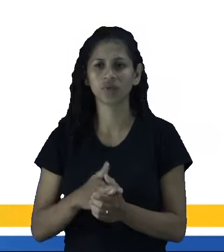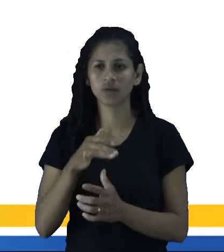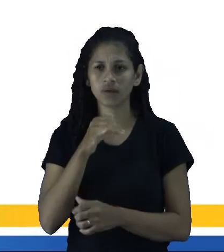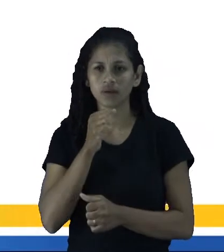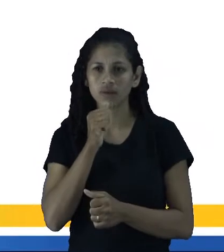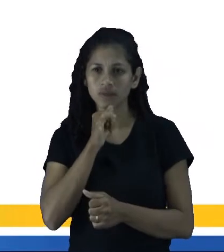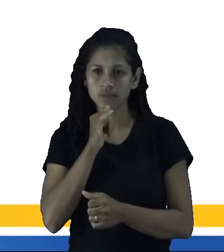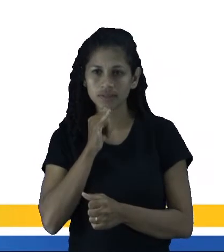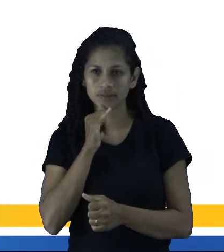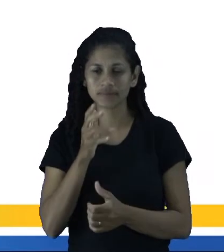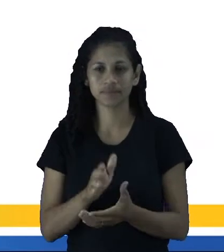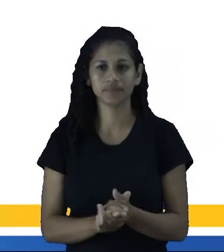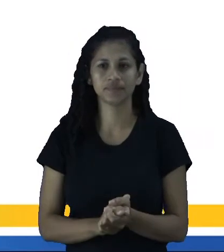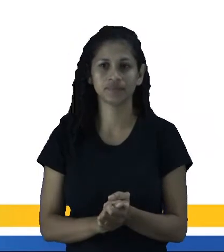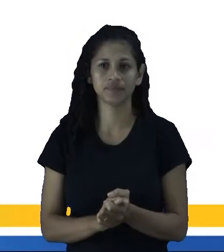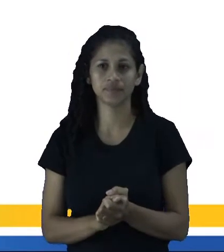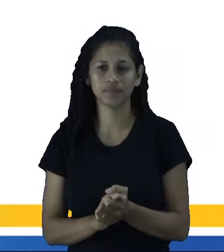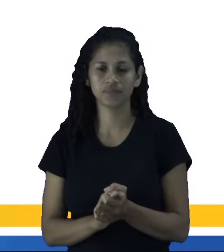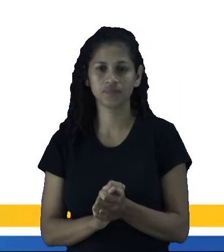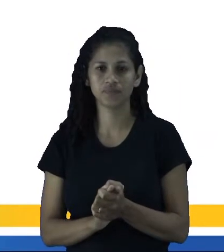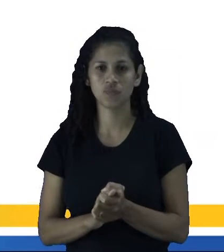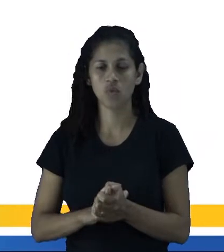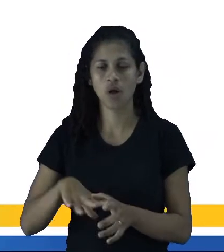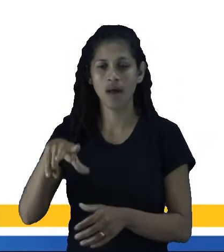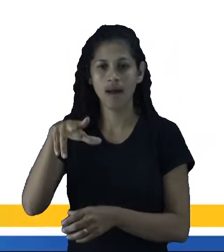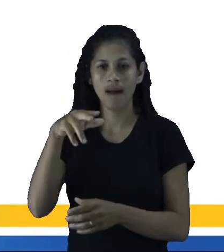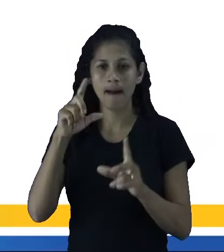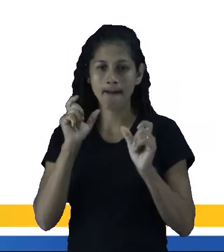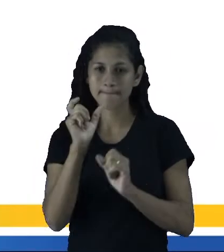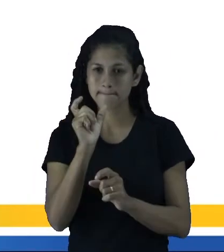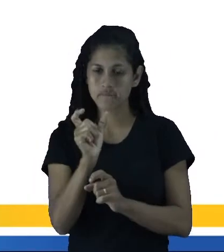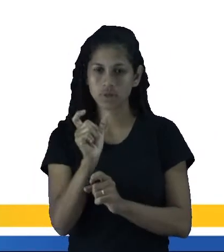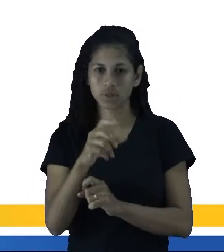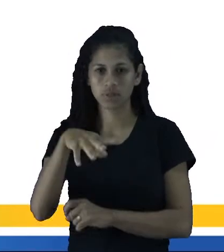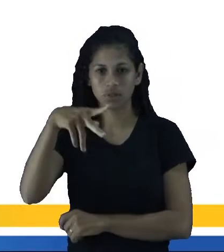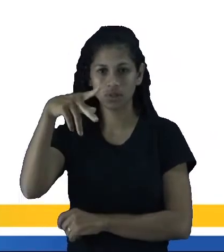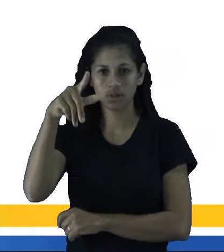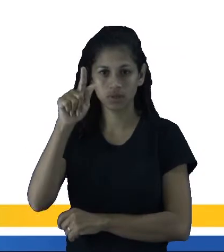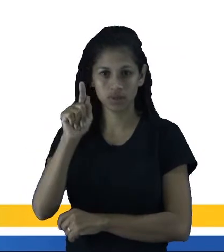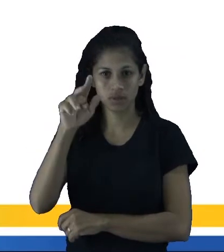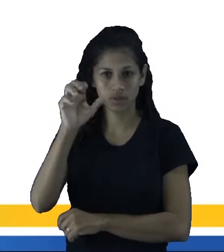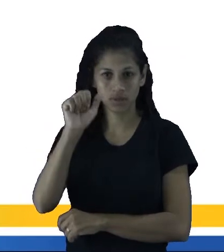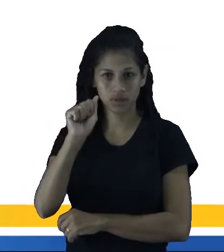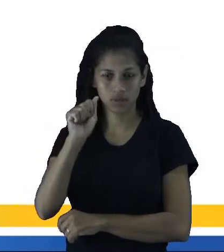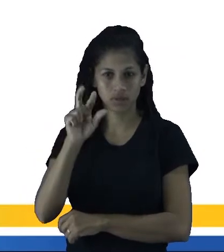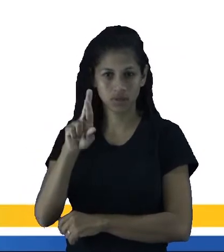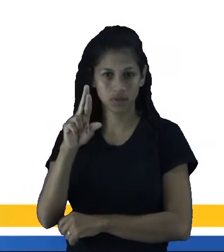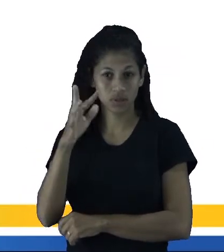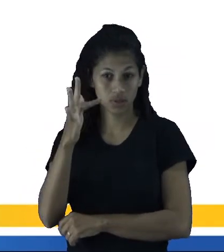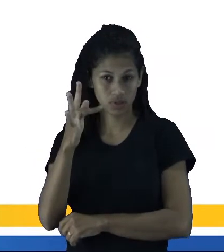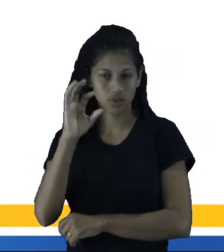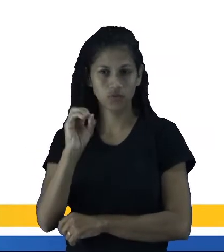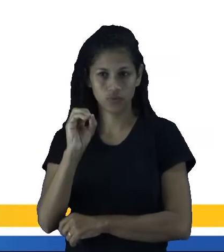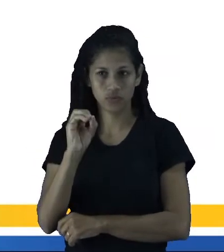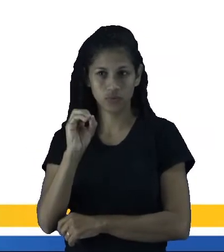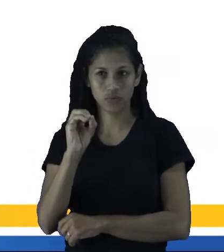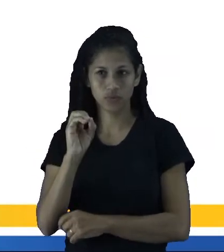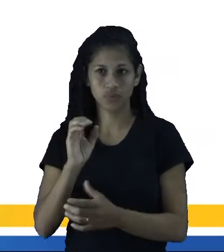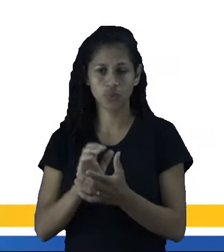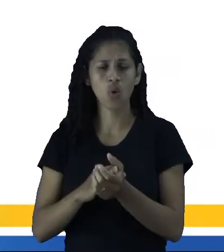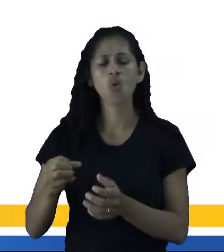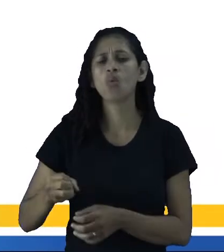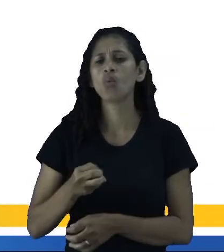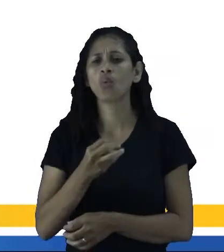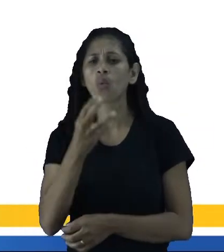exercício? Considere a palavra garfo e responda as seguintes questões. Quantos são os anagramas